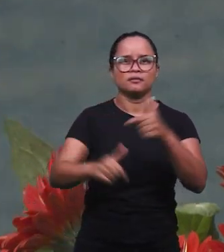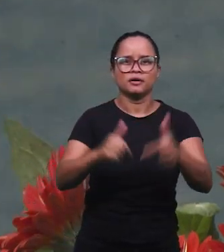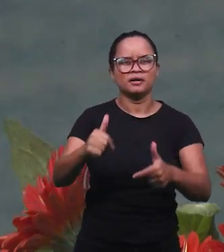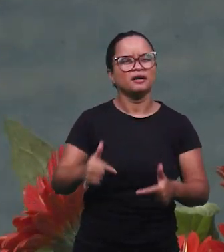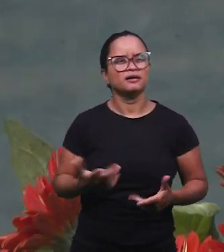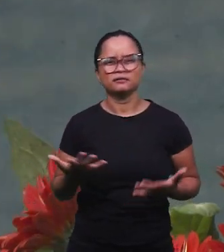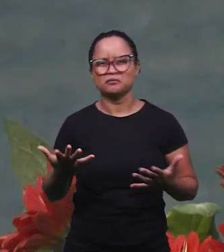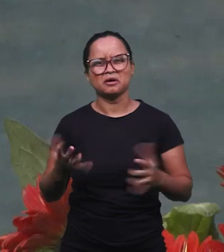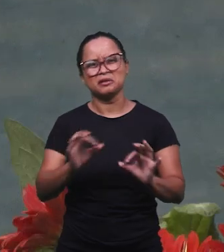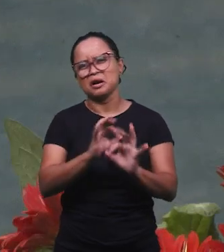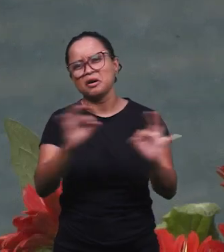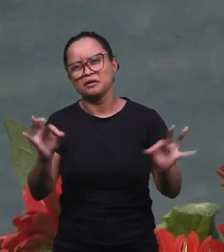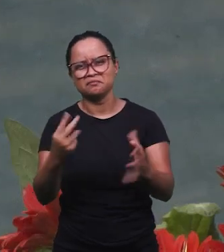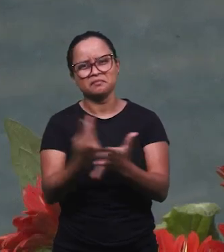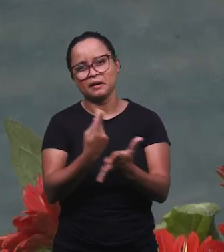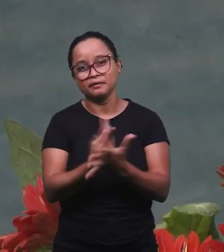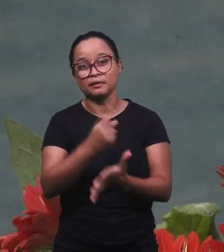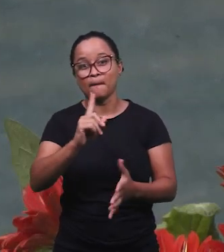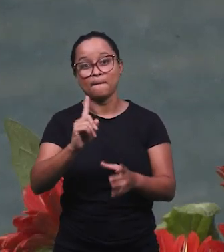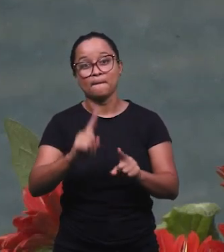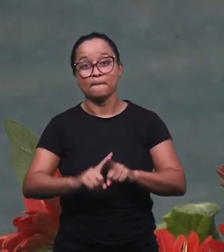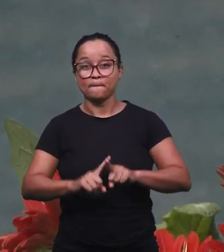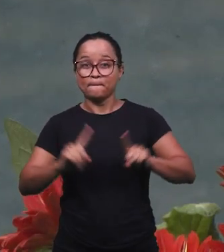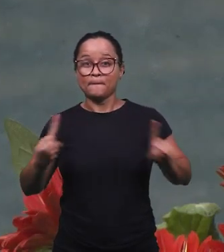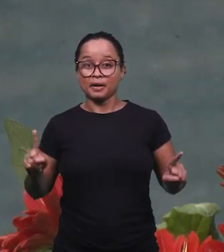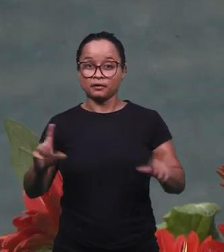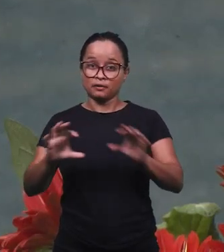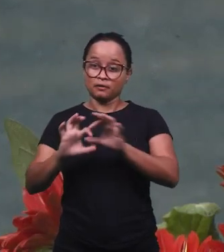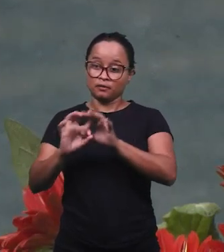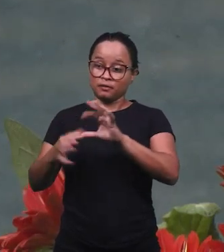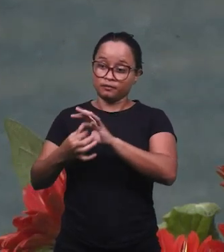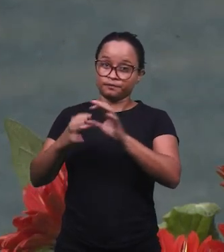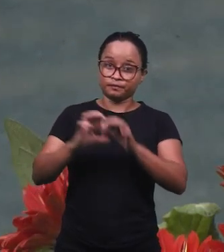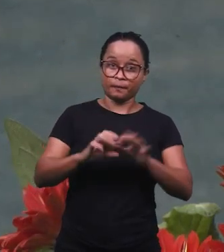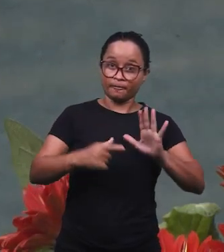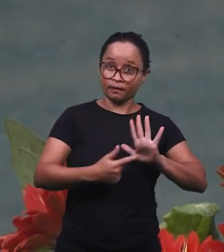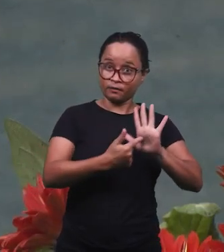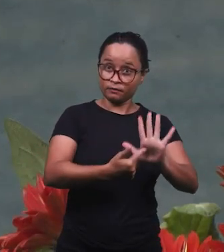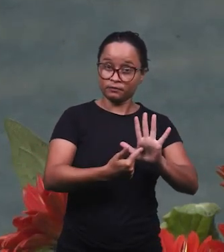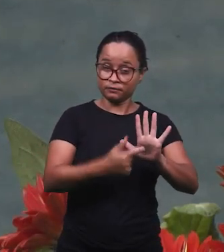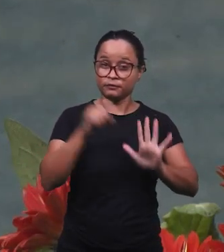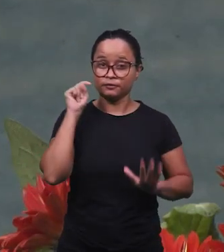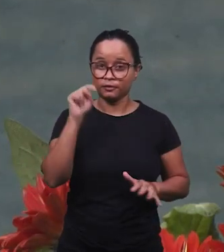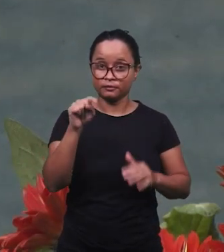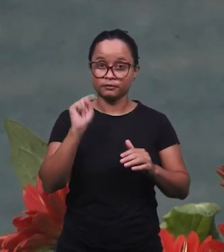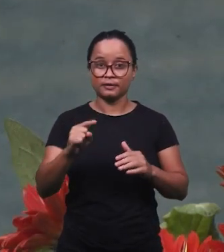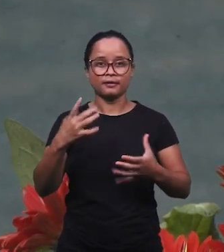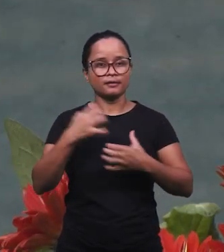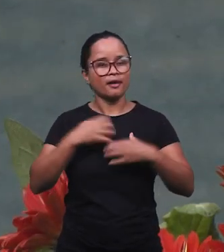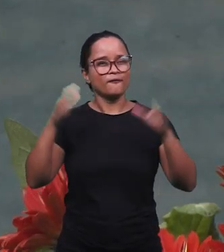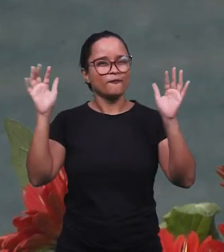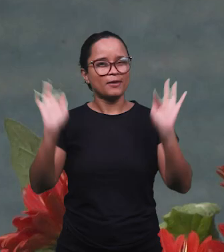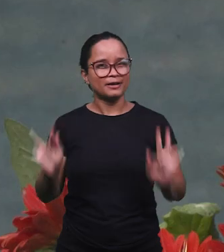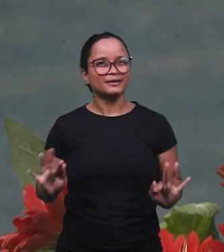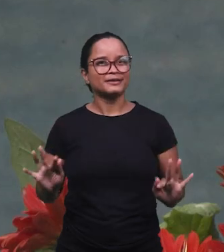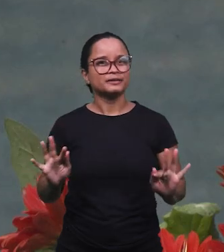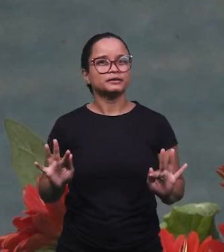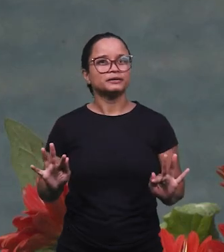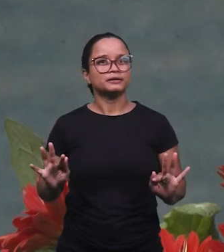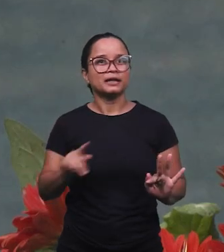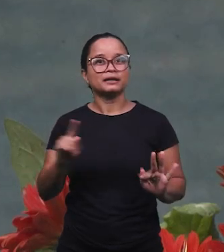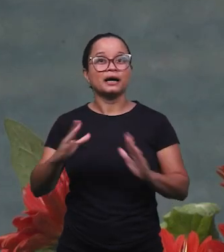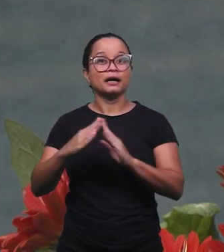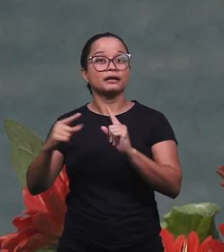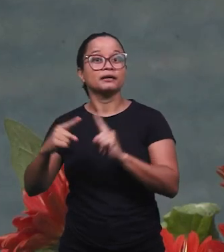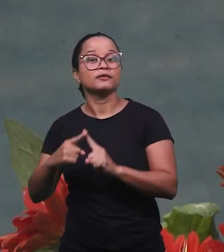trabalho, Tá ótimo, não tem nada errado. Mas nesse contexto de mostrar aquilo que te faz feliz, está a